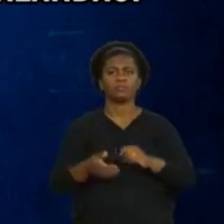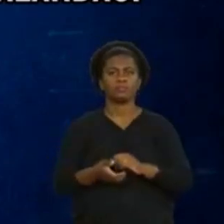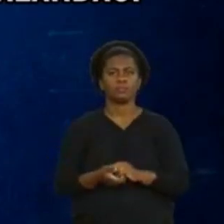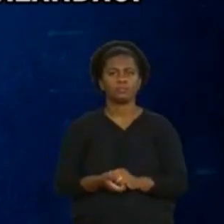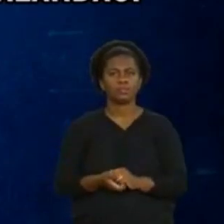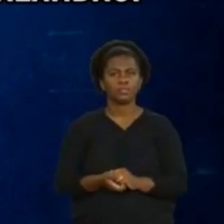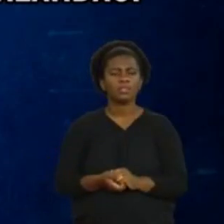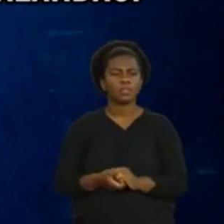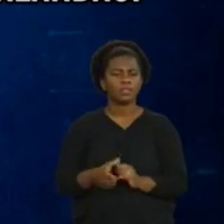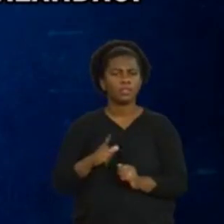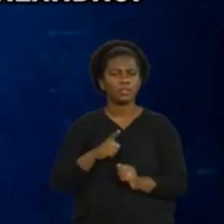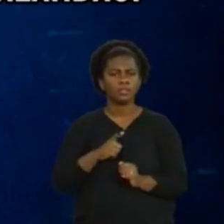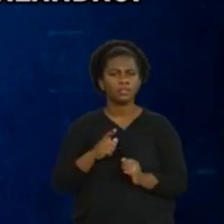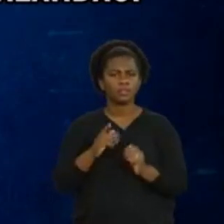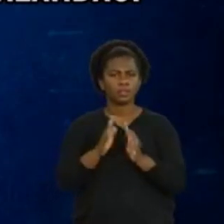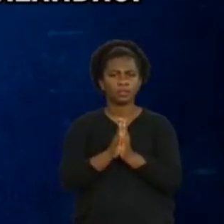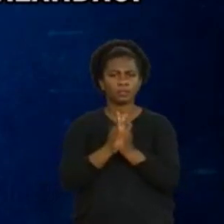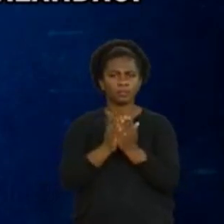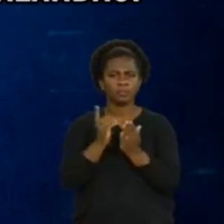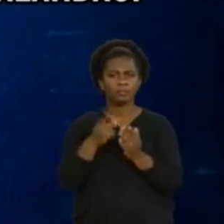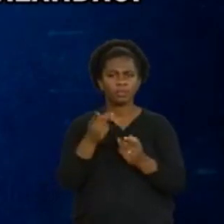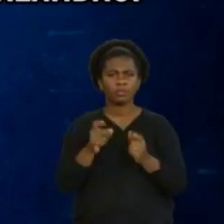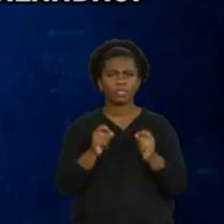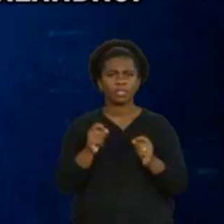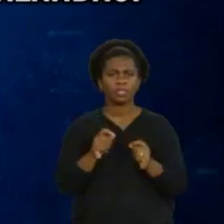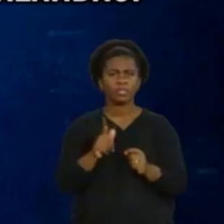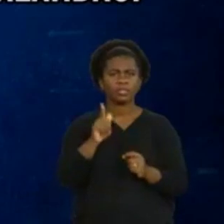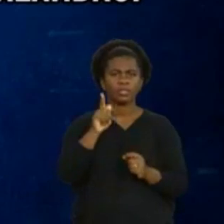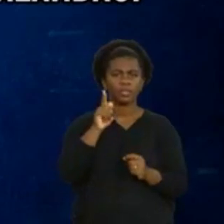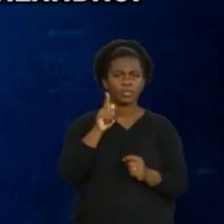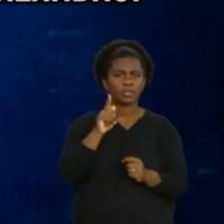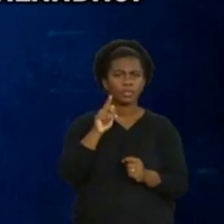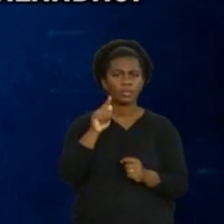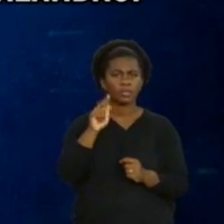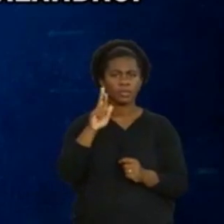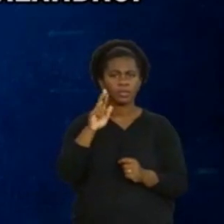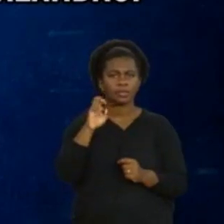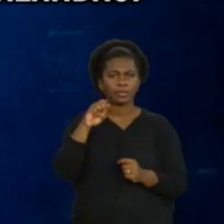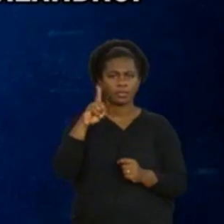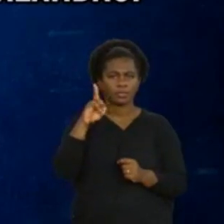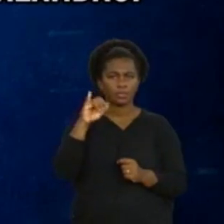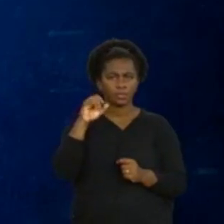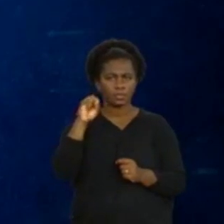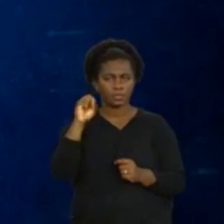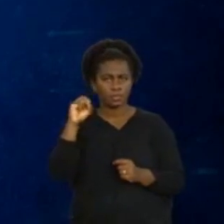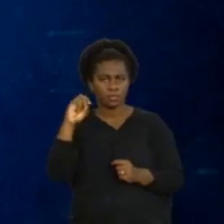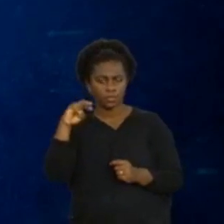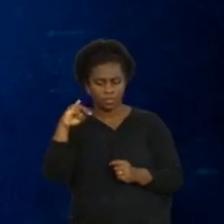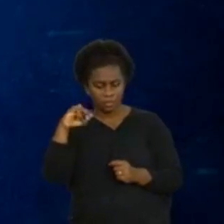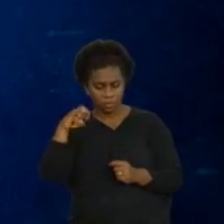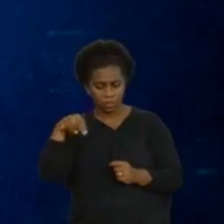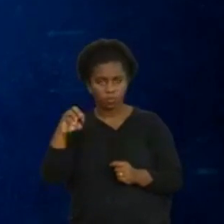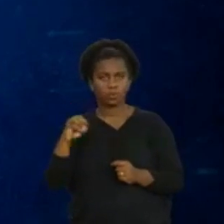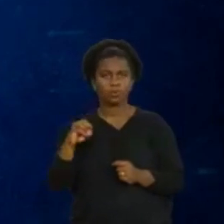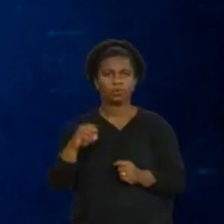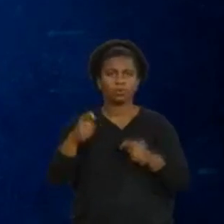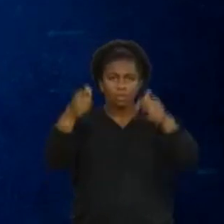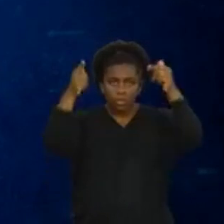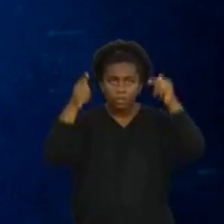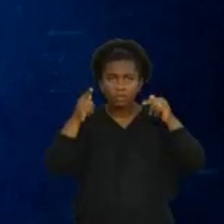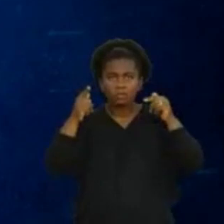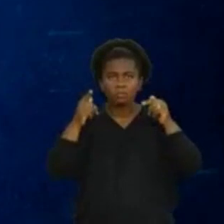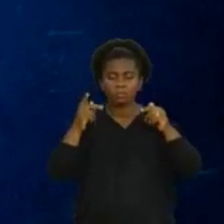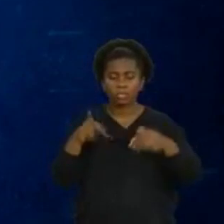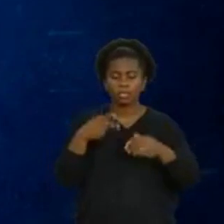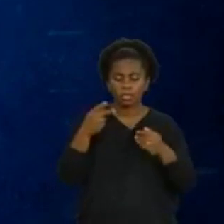Tem Bíblias que fala grandiosíssimo, né? Grandíssimo galardão. Então disse Abrão: Senhor